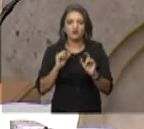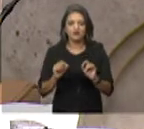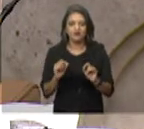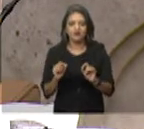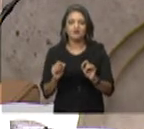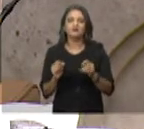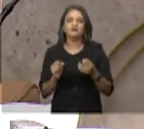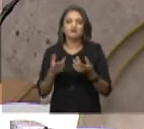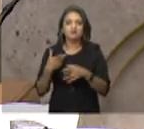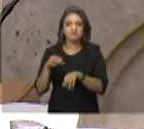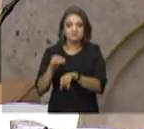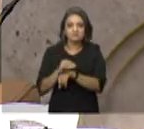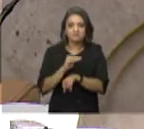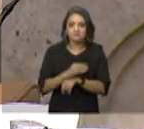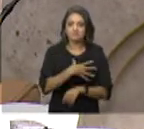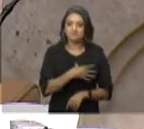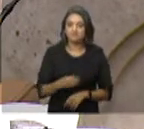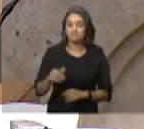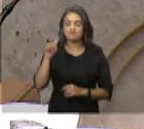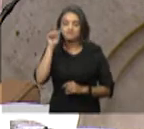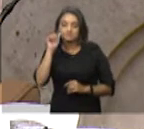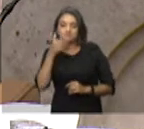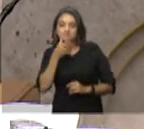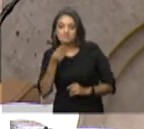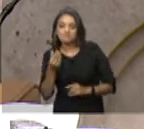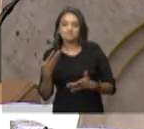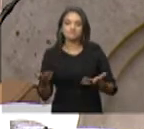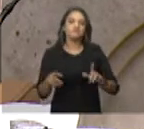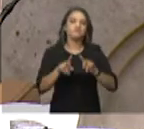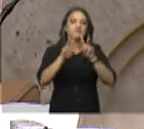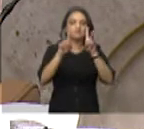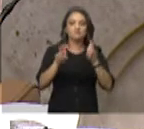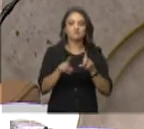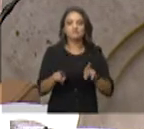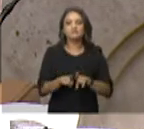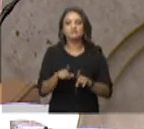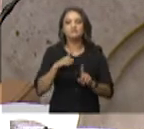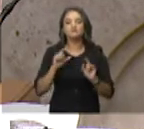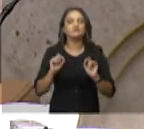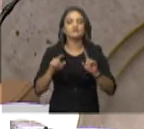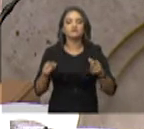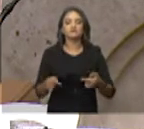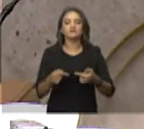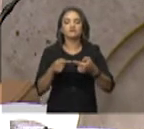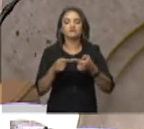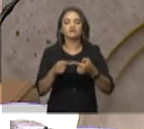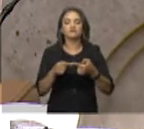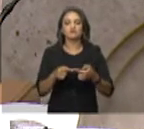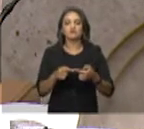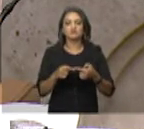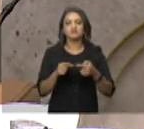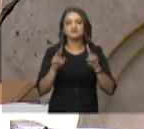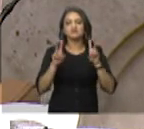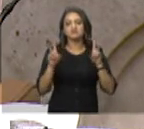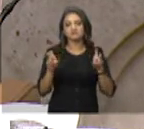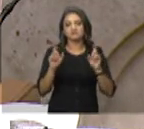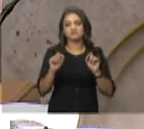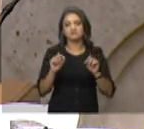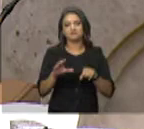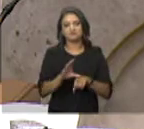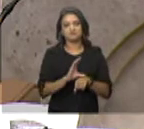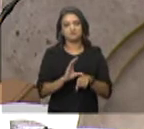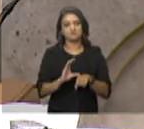de filhos e filhos o tema assim insere-se também na abordagem do chamado